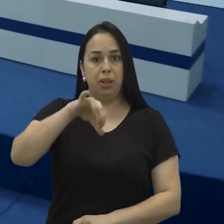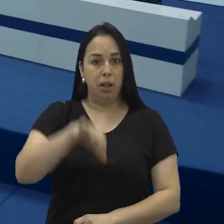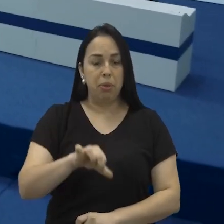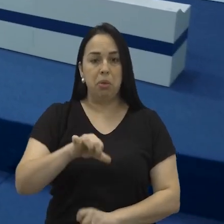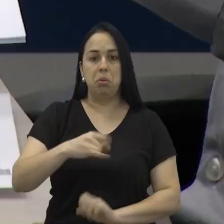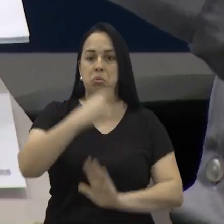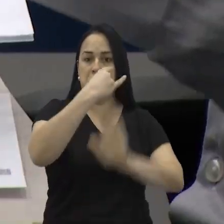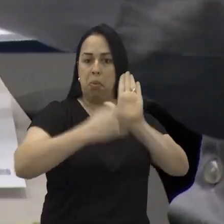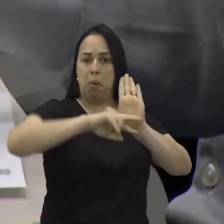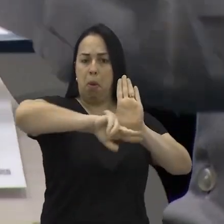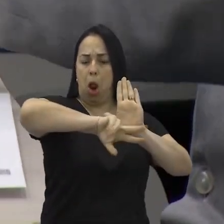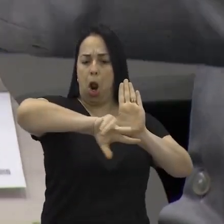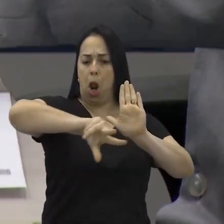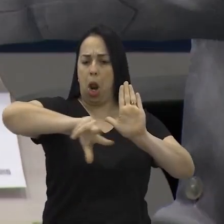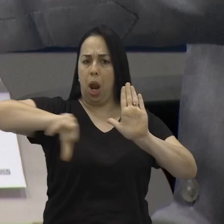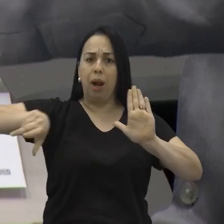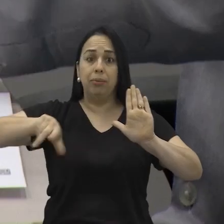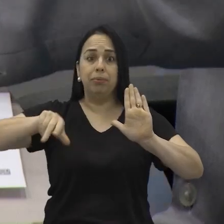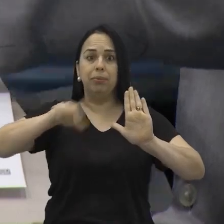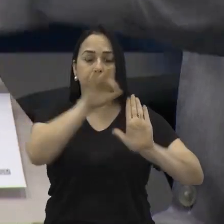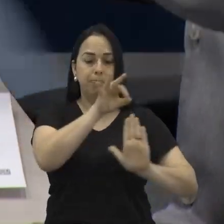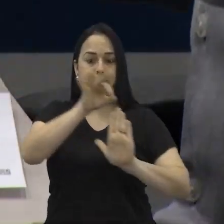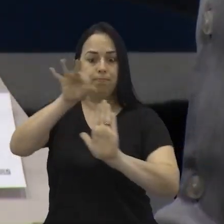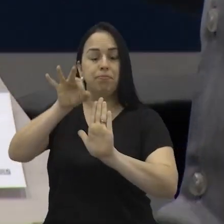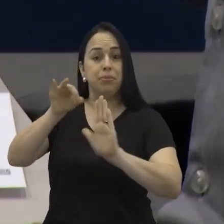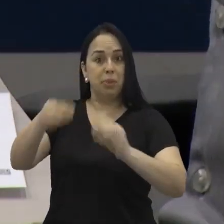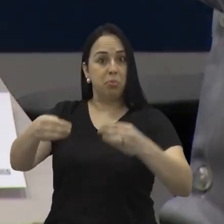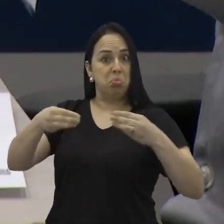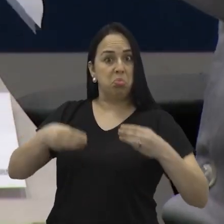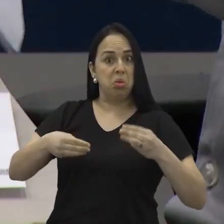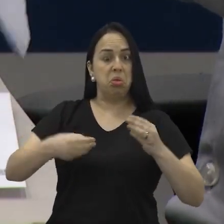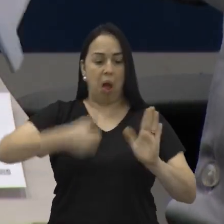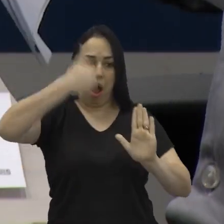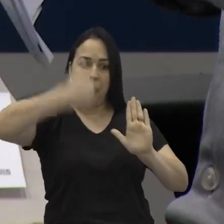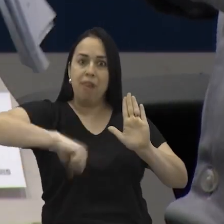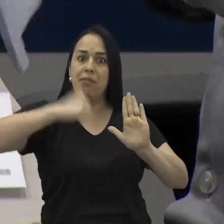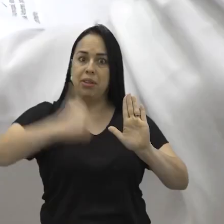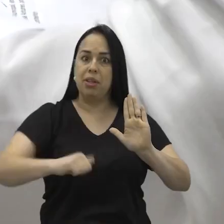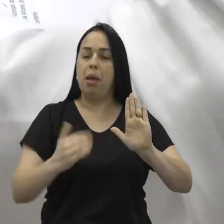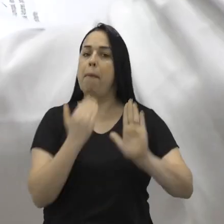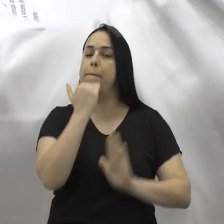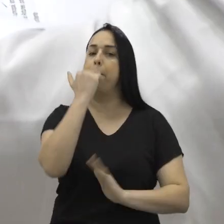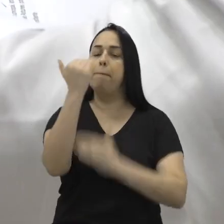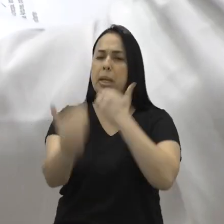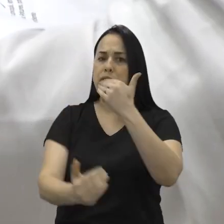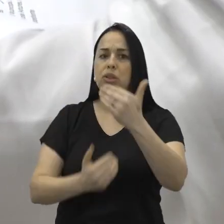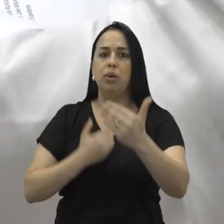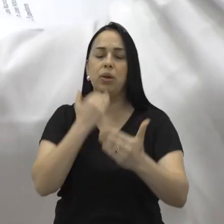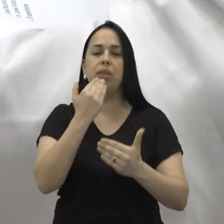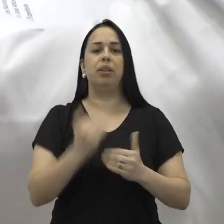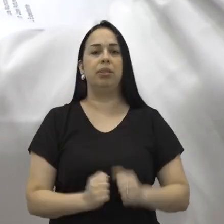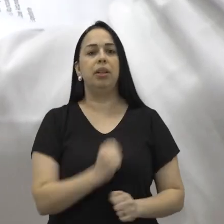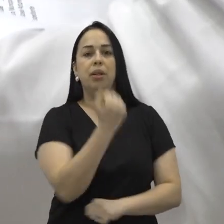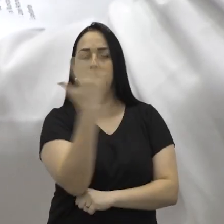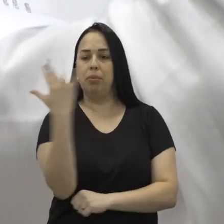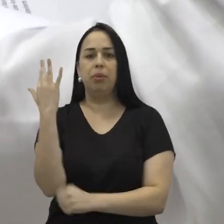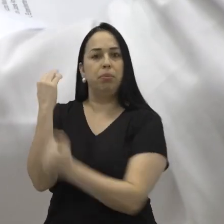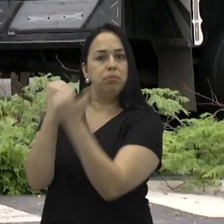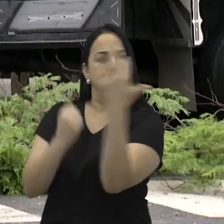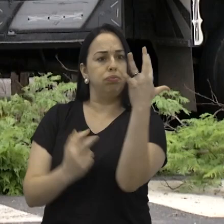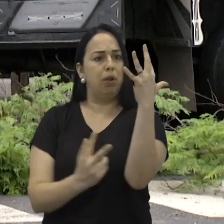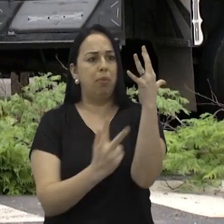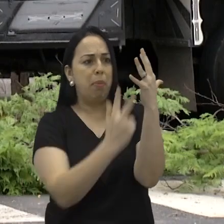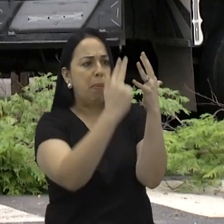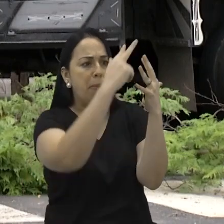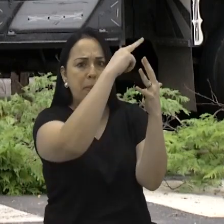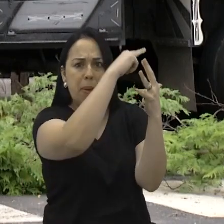sessão do ano, os parlamentares apreciaram uma série de documentos entre requerimentos, indicações e moções. Desses pedidos